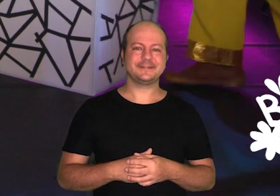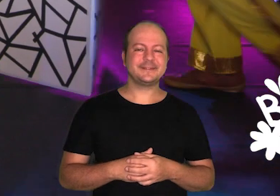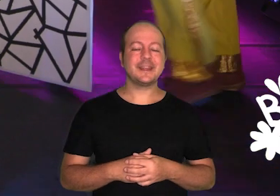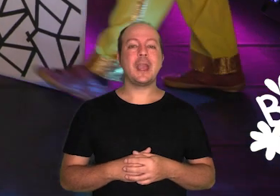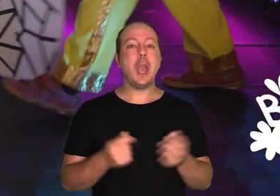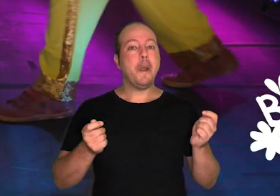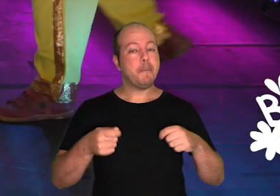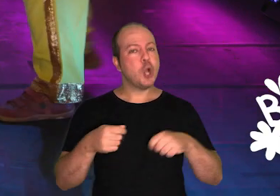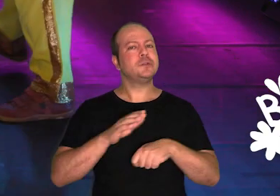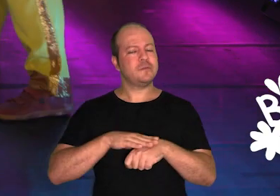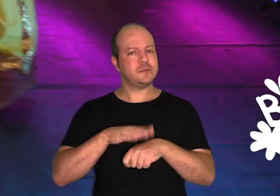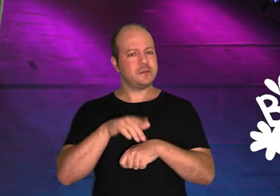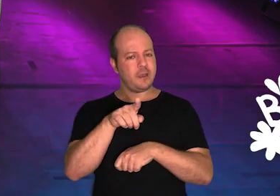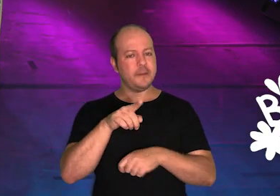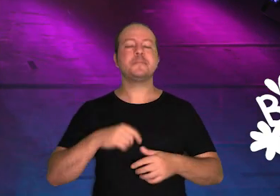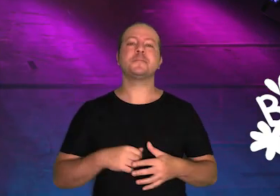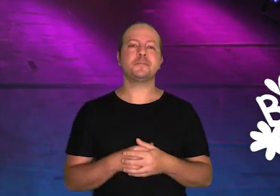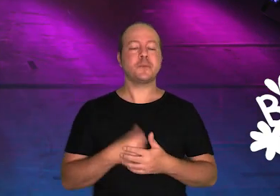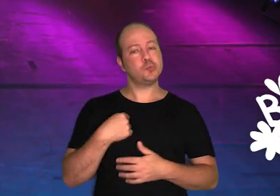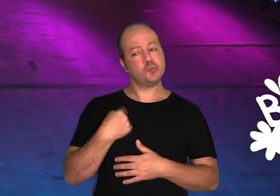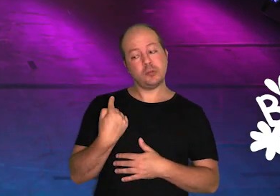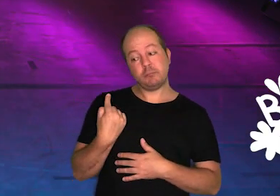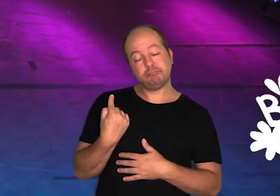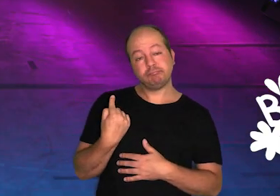Você pode fazer isso sozinho.